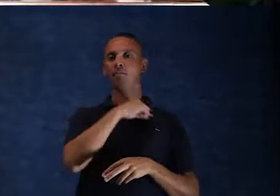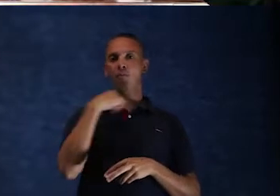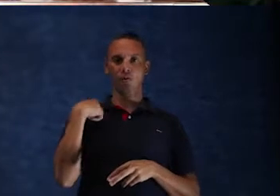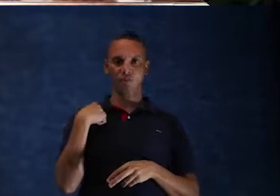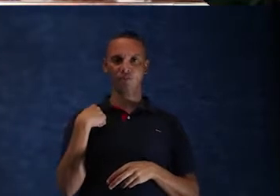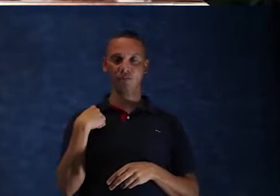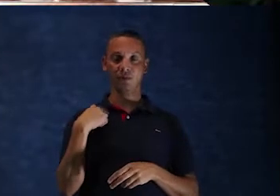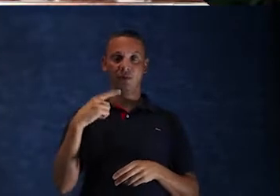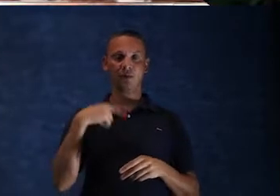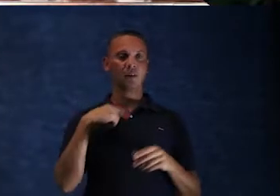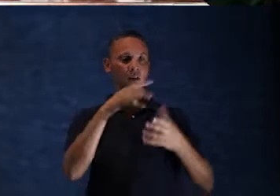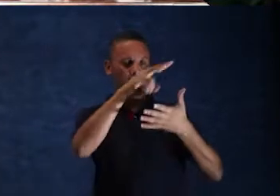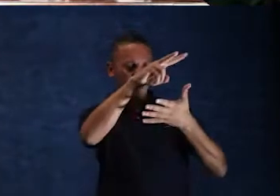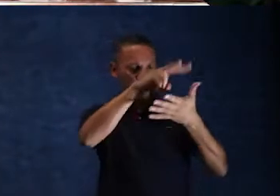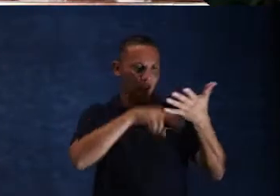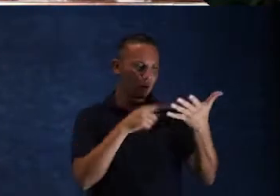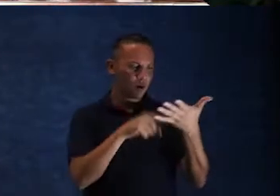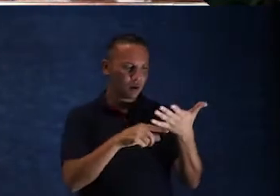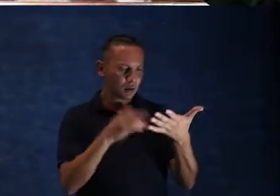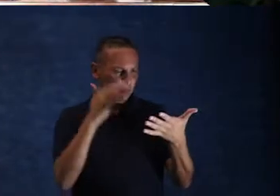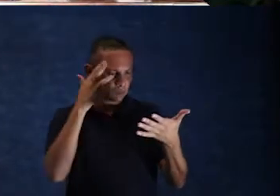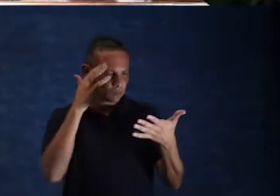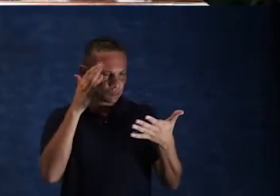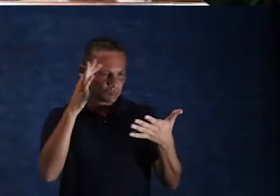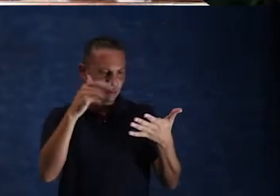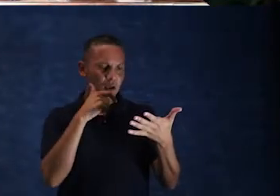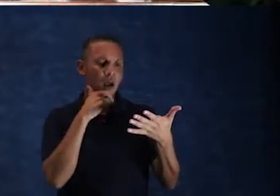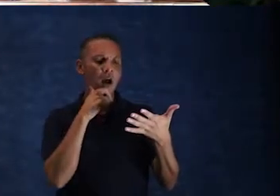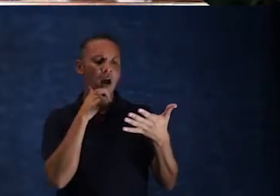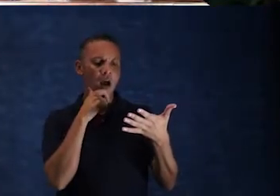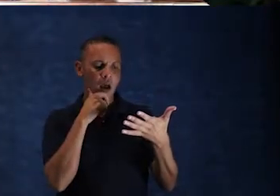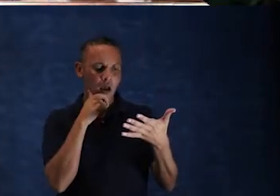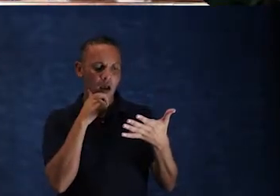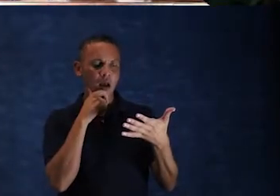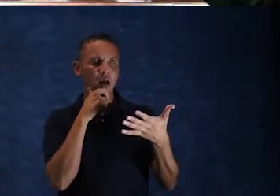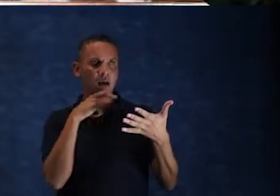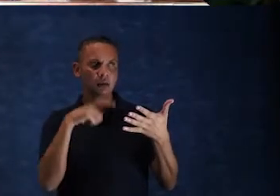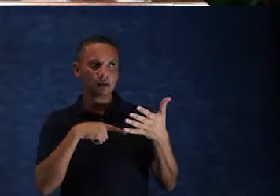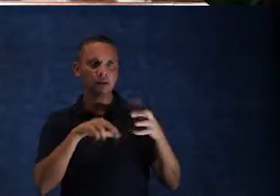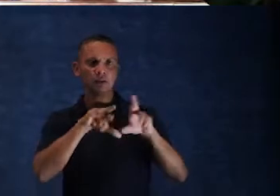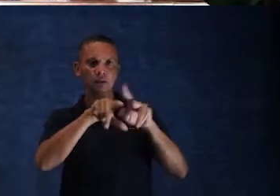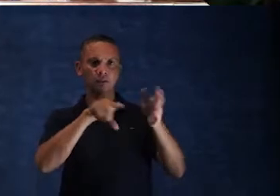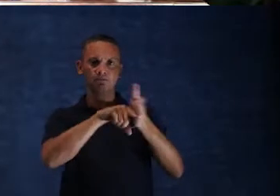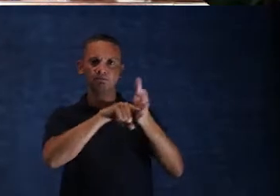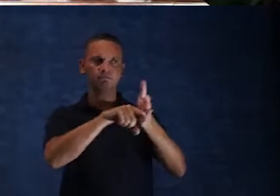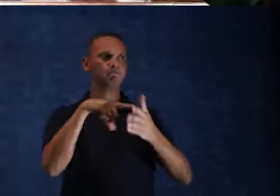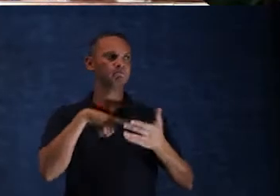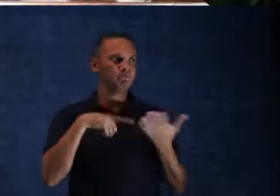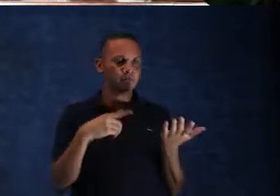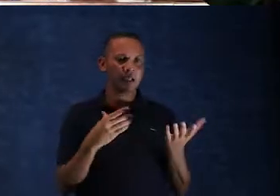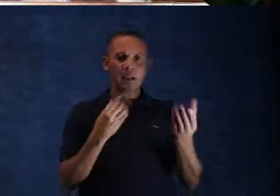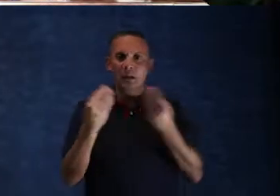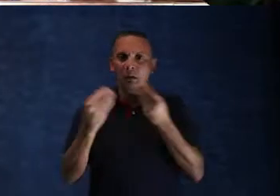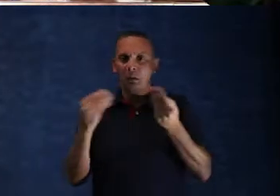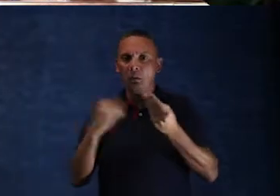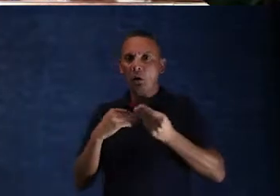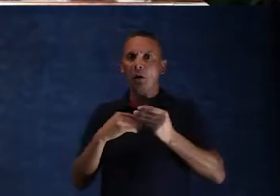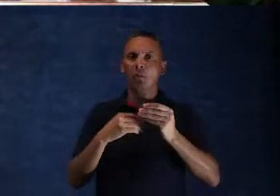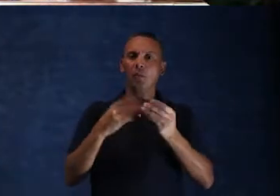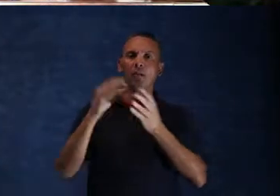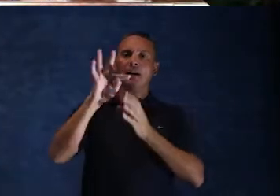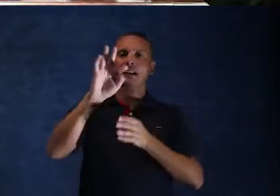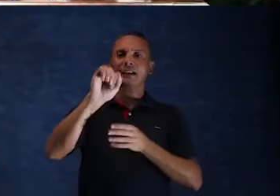instigante metáfora para a escrita, o manual de taxidermia. O empalhamento, a arte